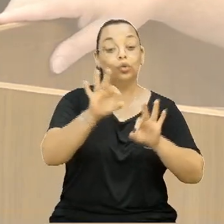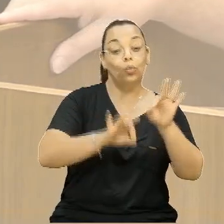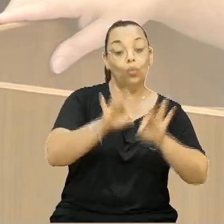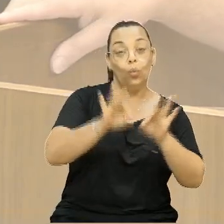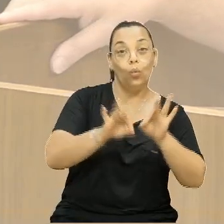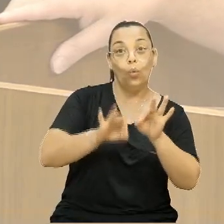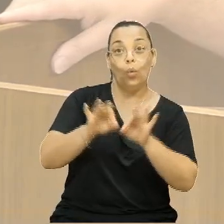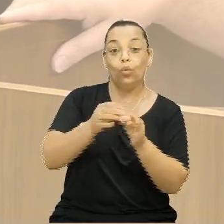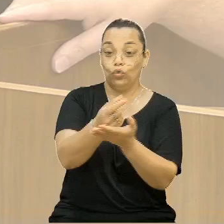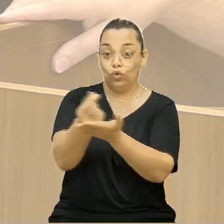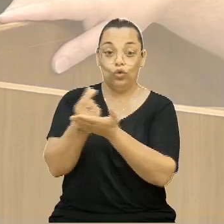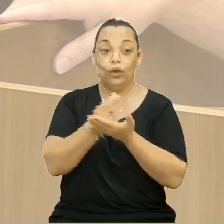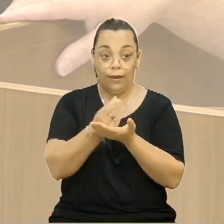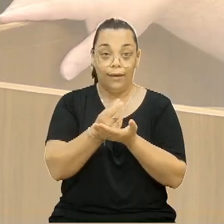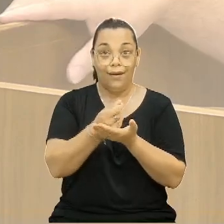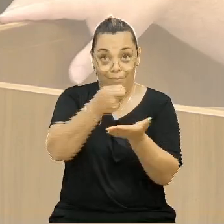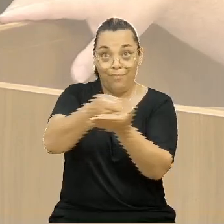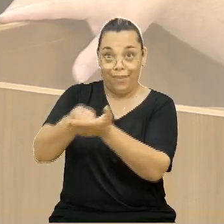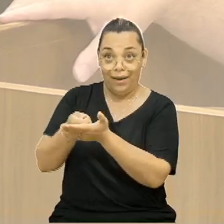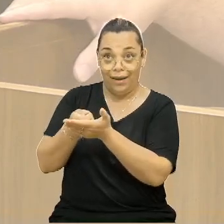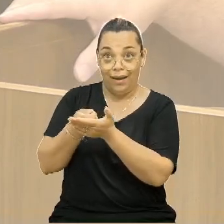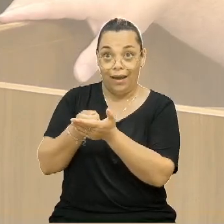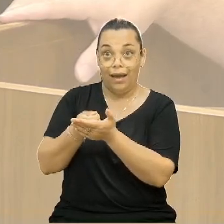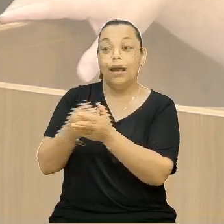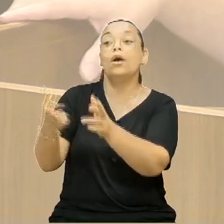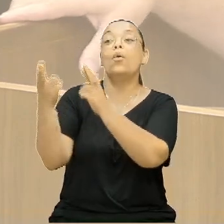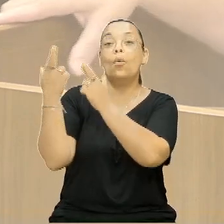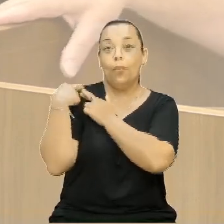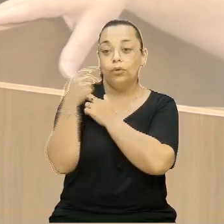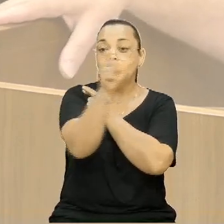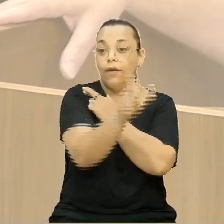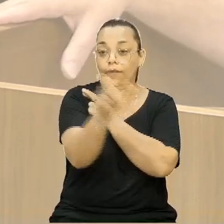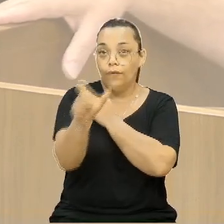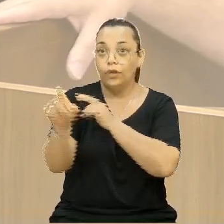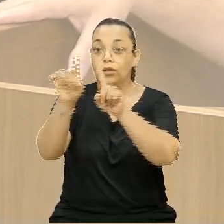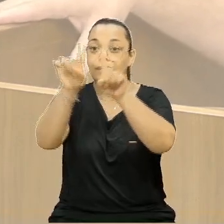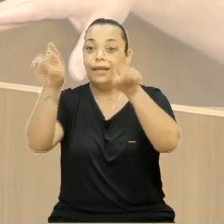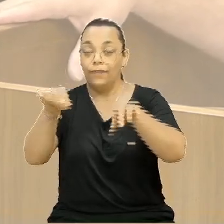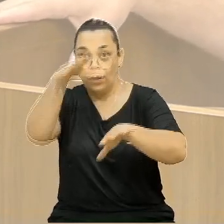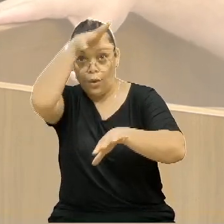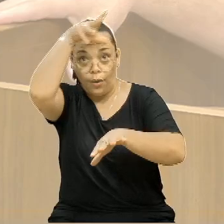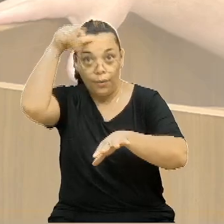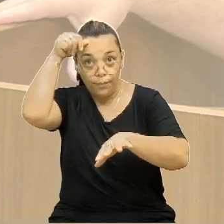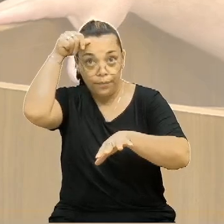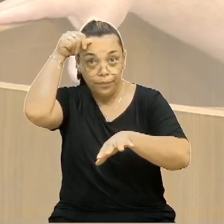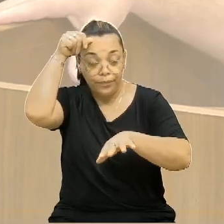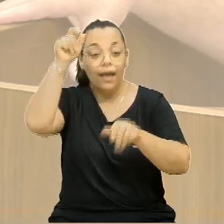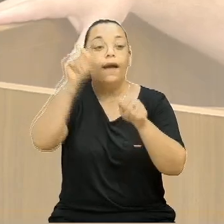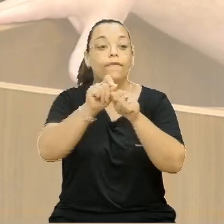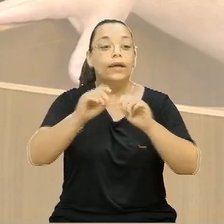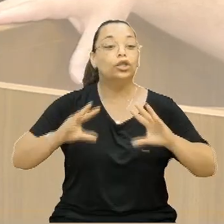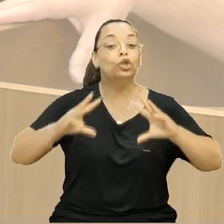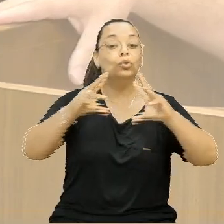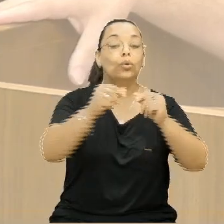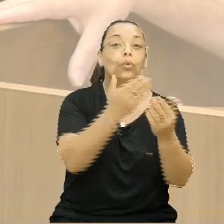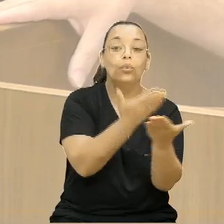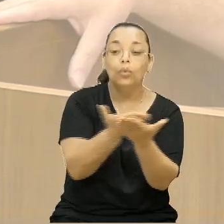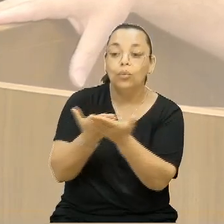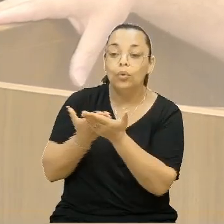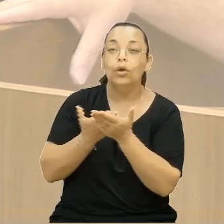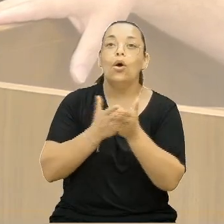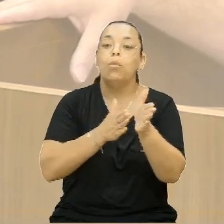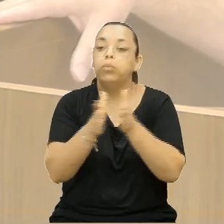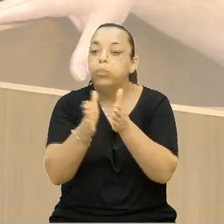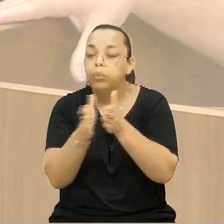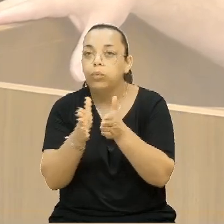tarifário, passa pelas mãos destes servidores. É eles que fazem todo o estudo de